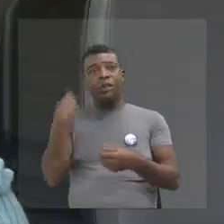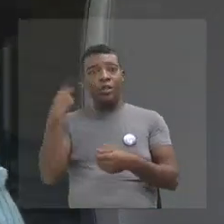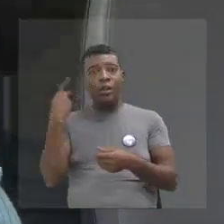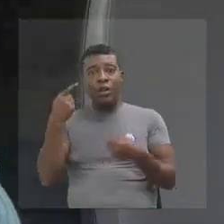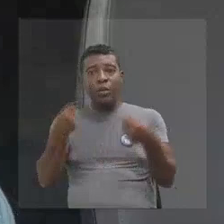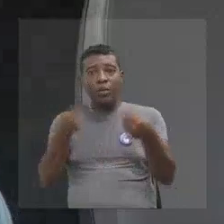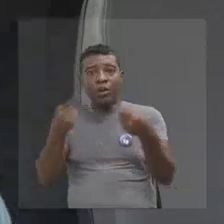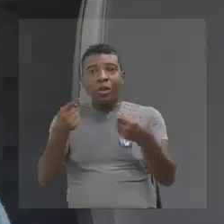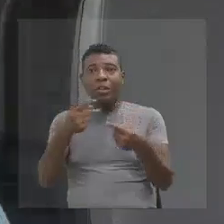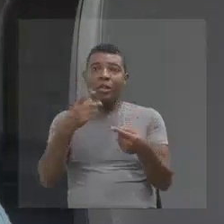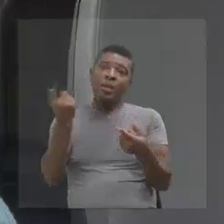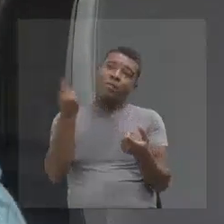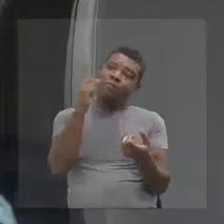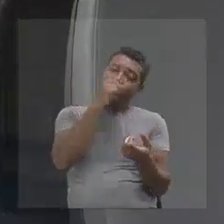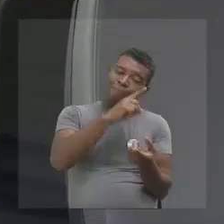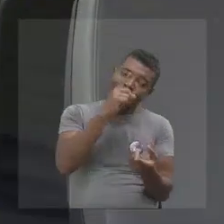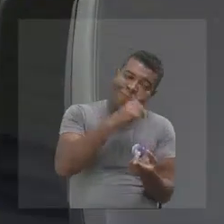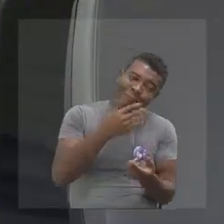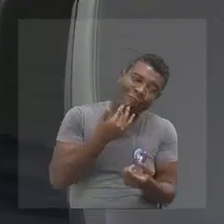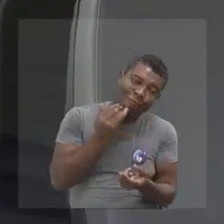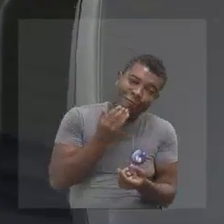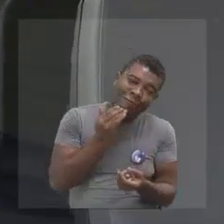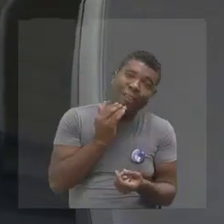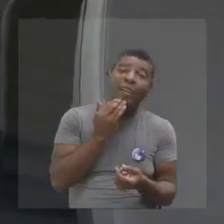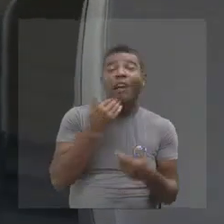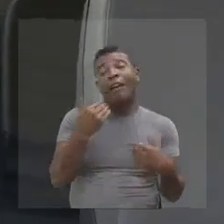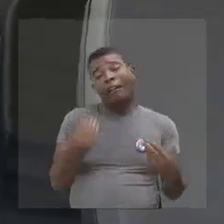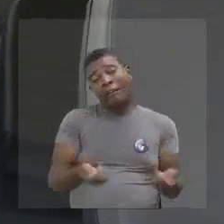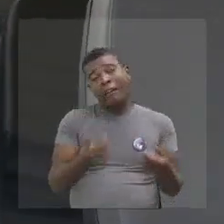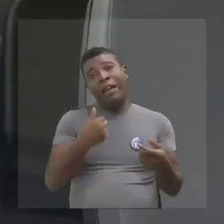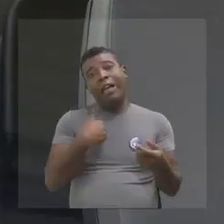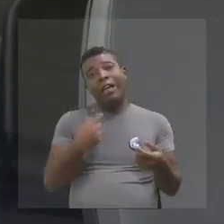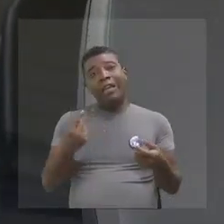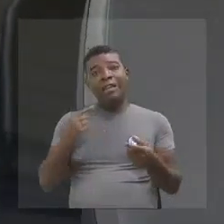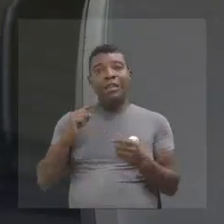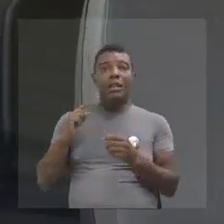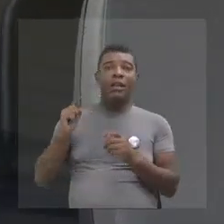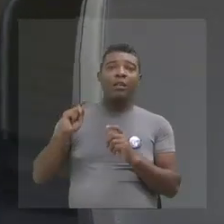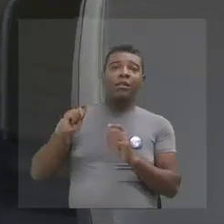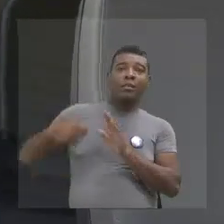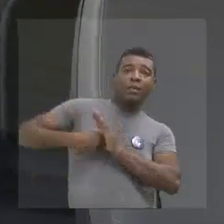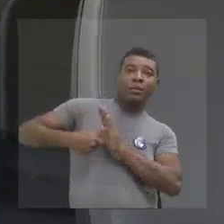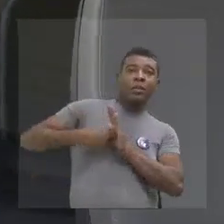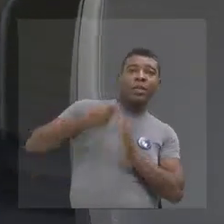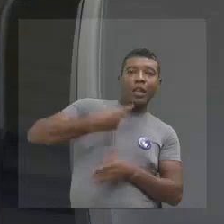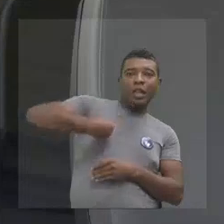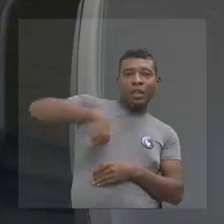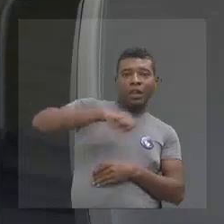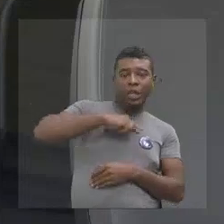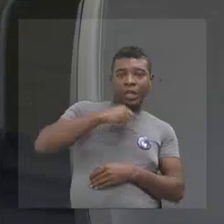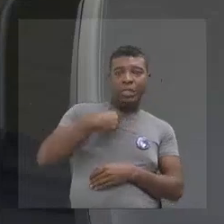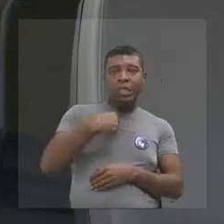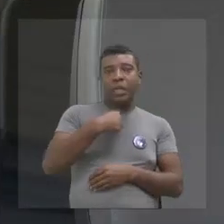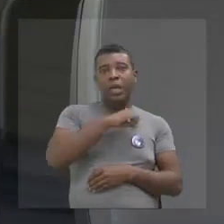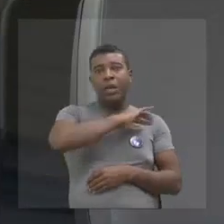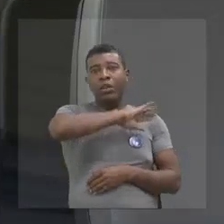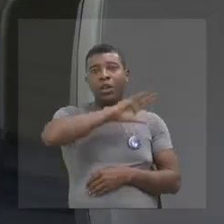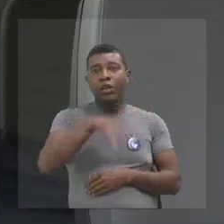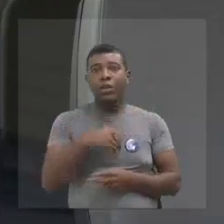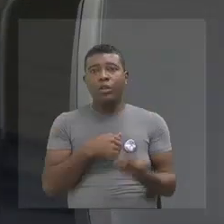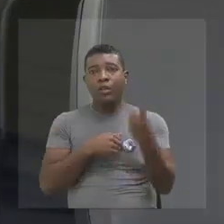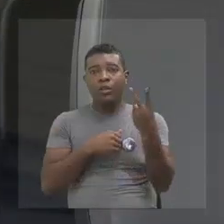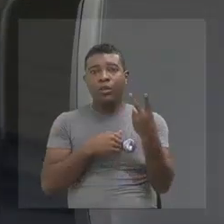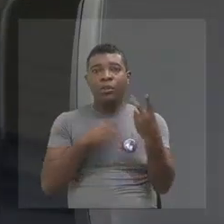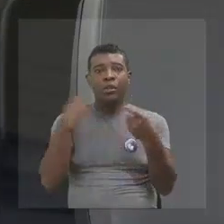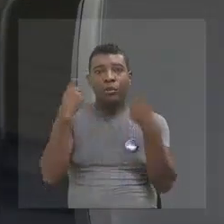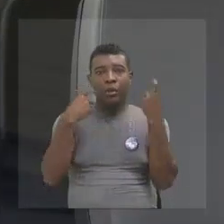muitas denúncias mas eu trouxe duas preocupações em relação aos